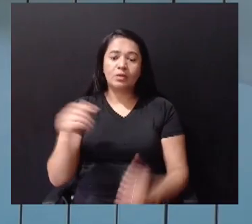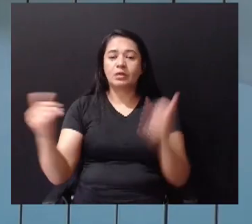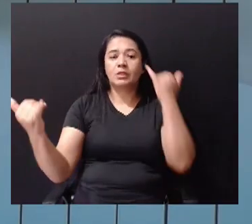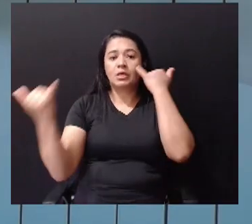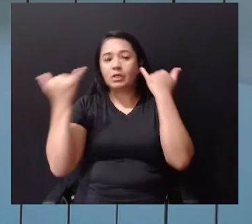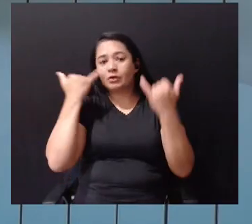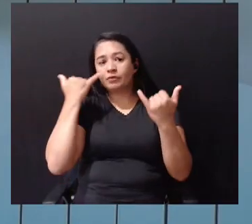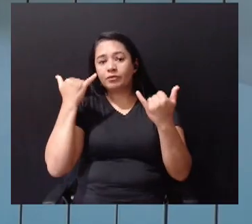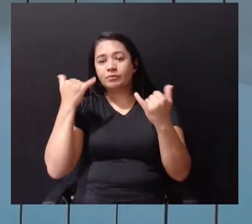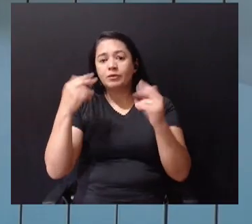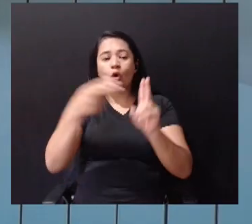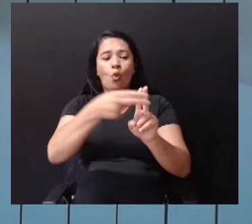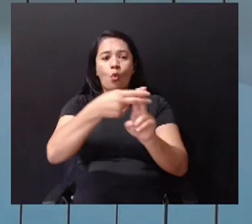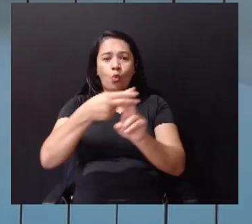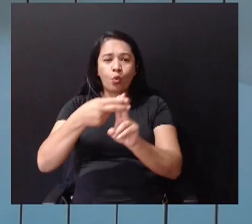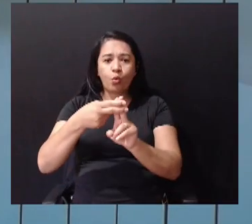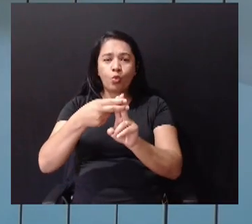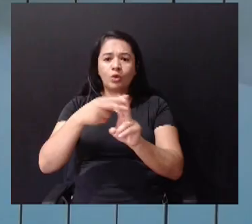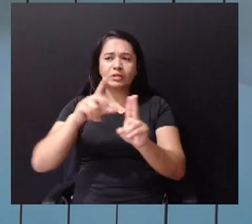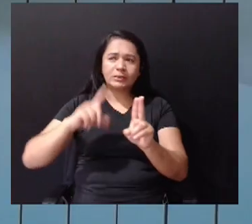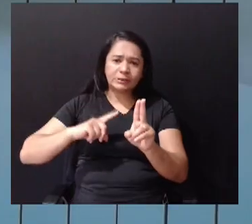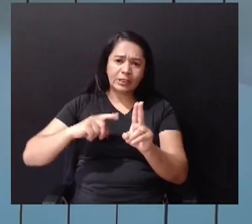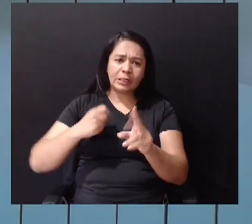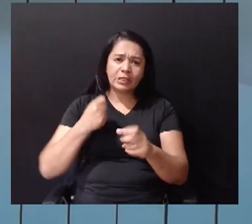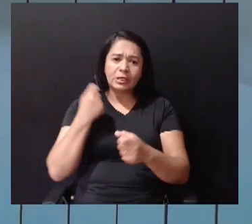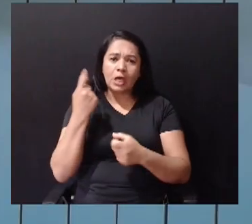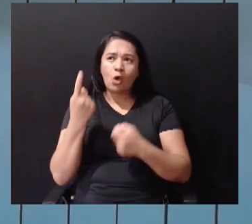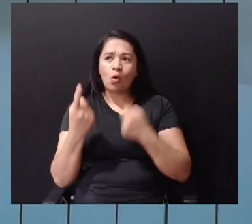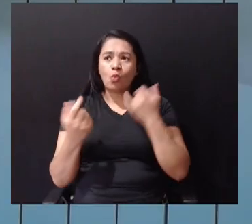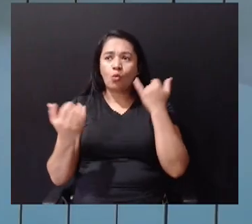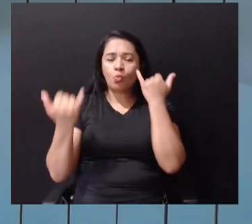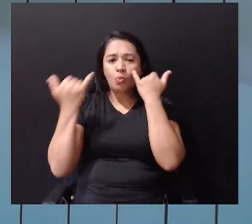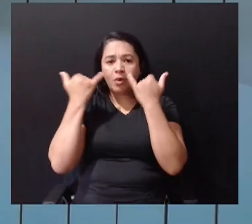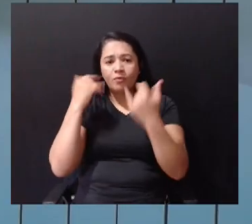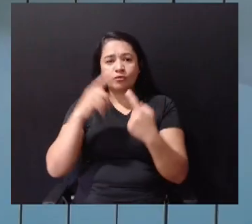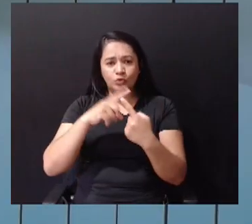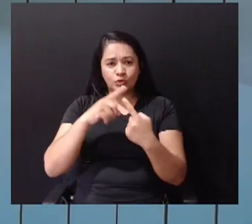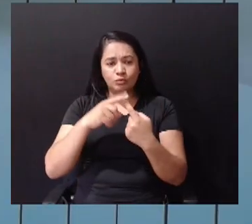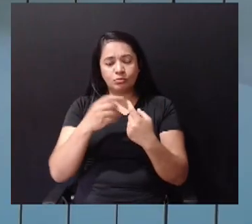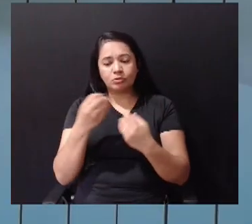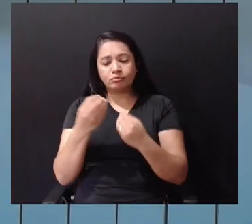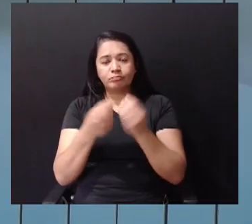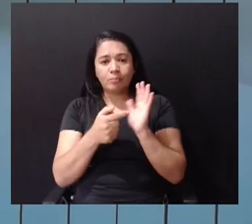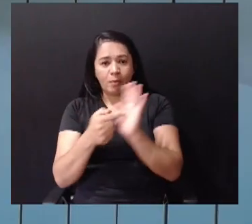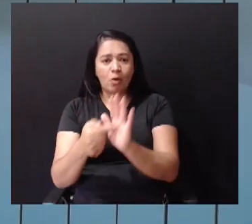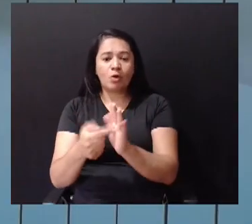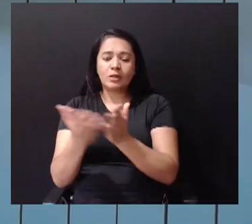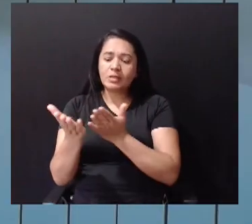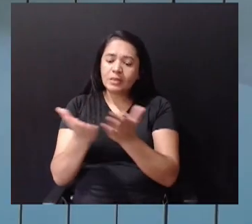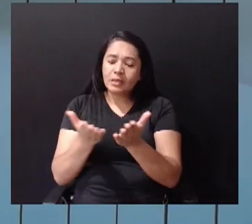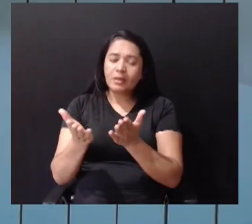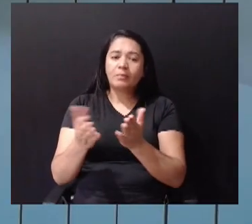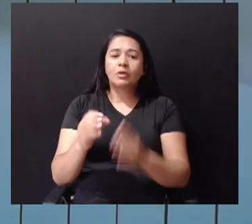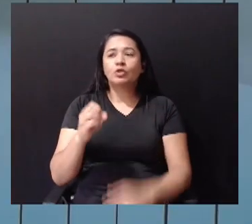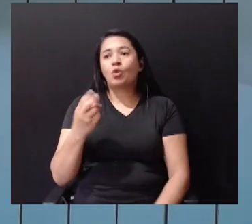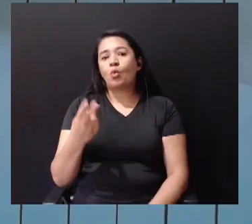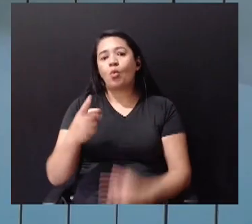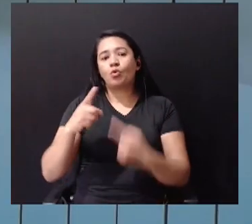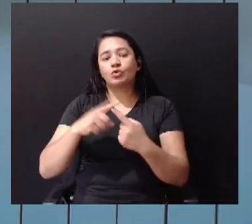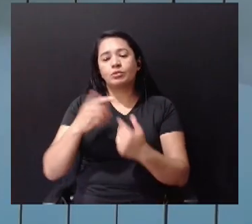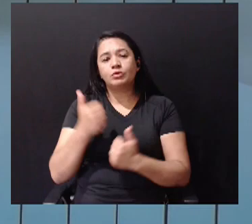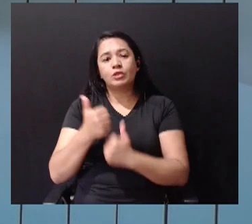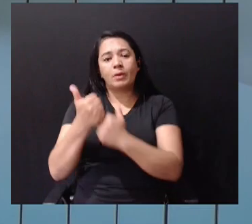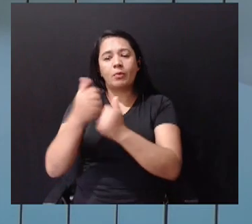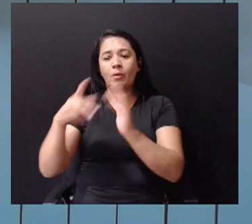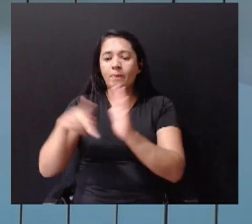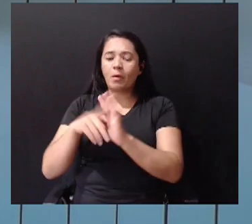ele oferece algum tipo de informação, ele oferece algum tipo de tratamento, algum tipo de apoio para essas famílias? Quando o